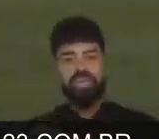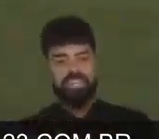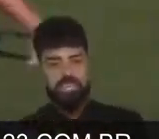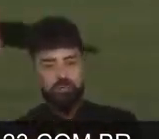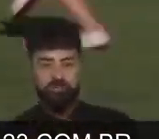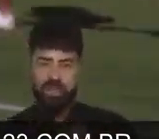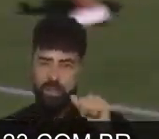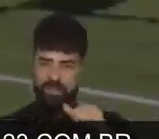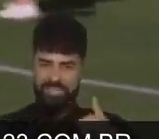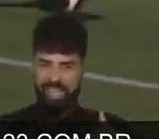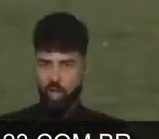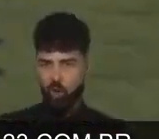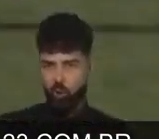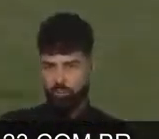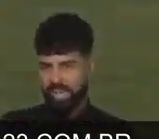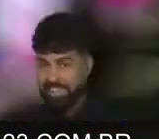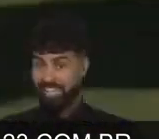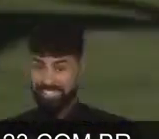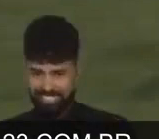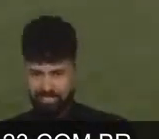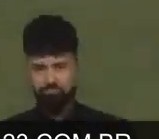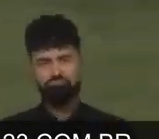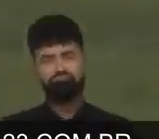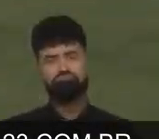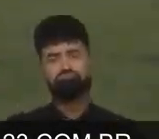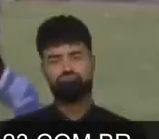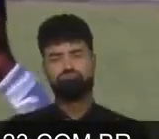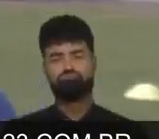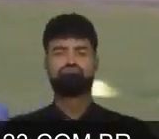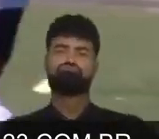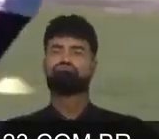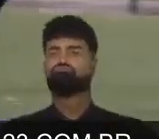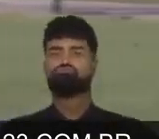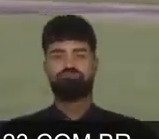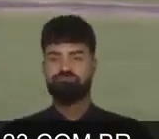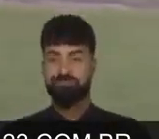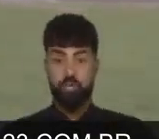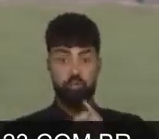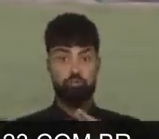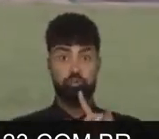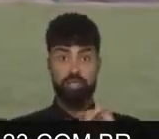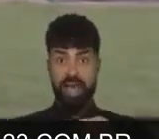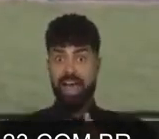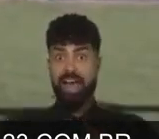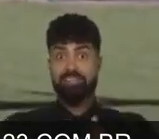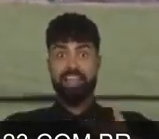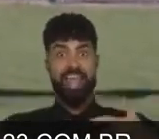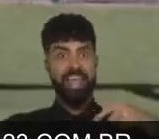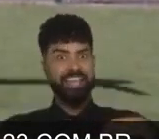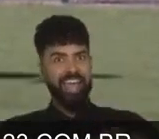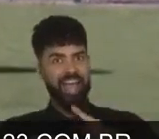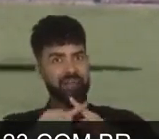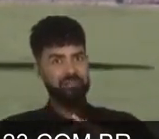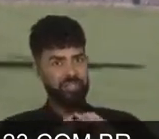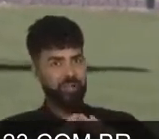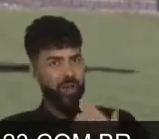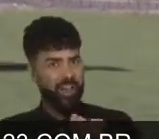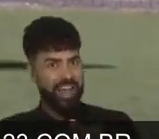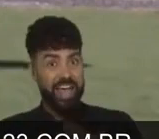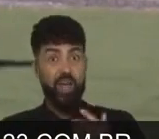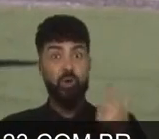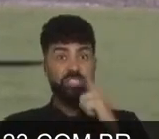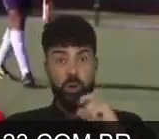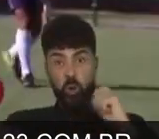garotas de 11 a 15 anos disputam lugar no time. A Júlia foi artilheira no campeonato escolar, marcou